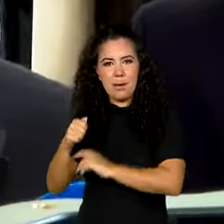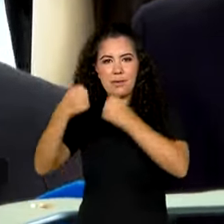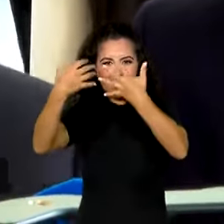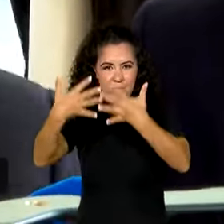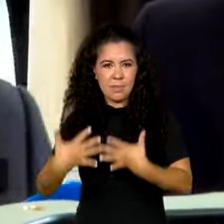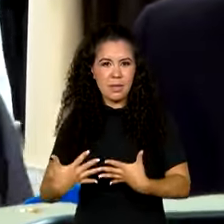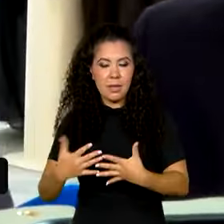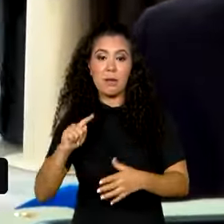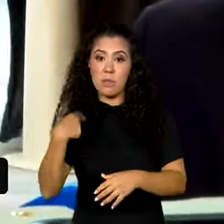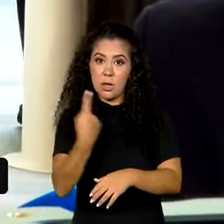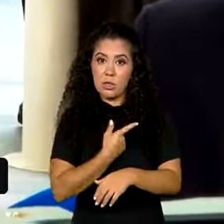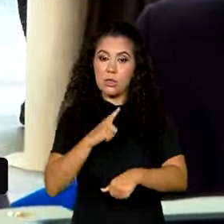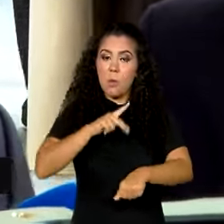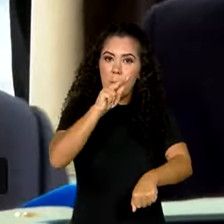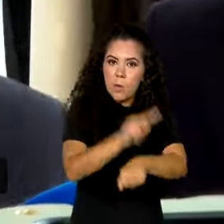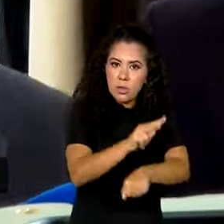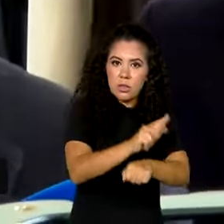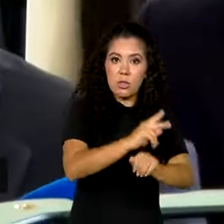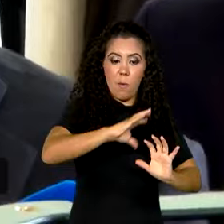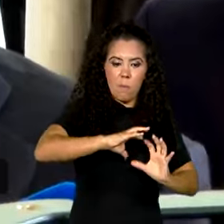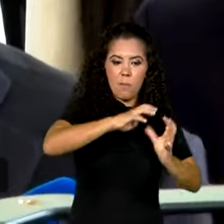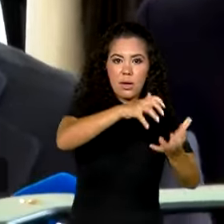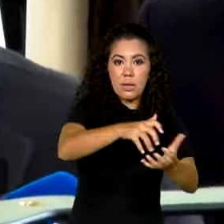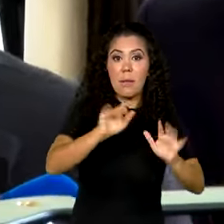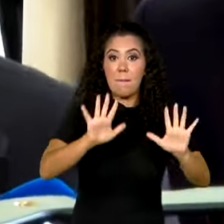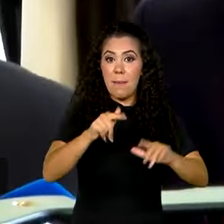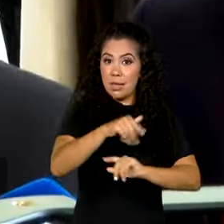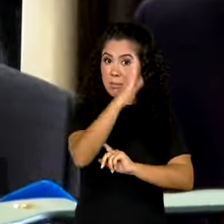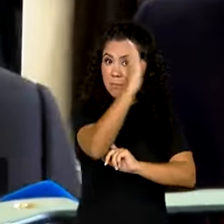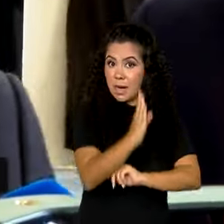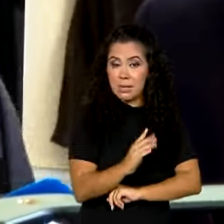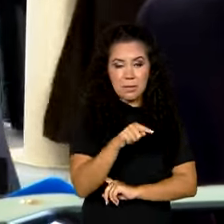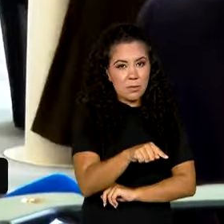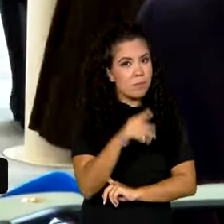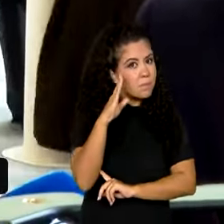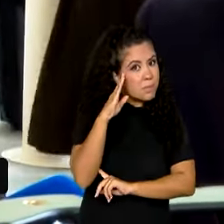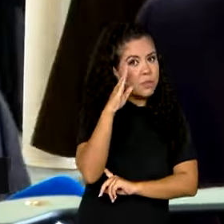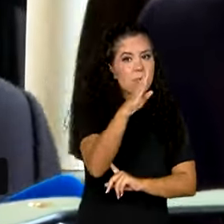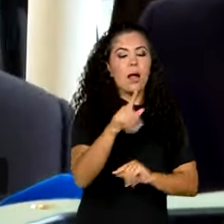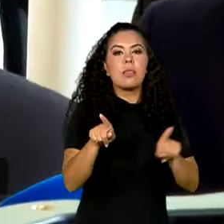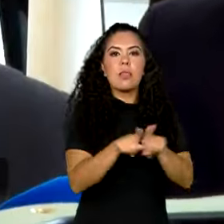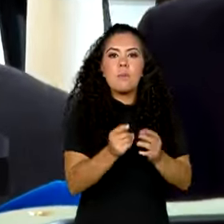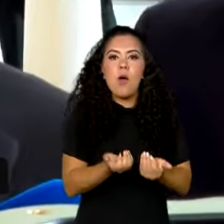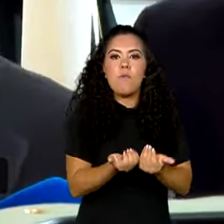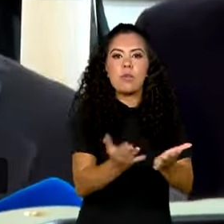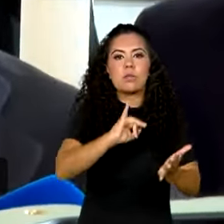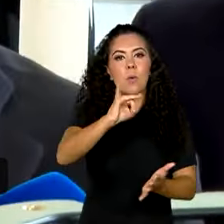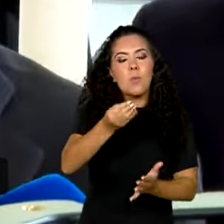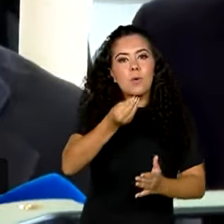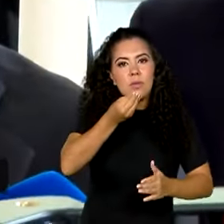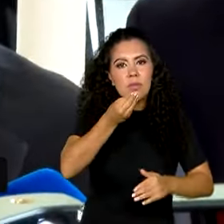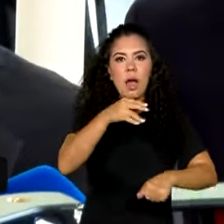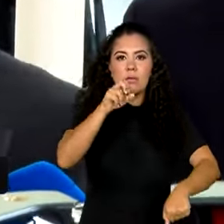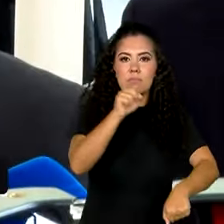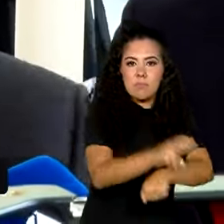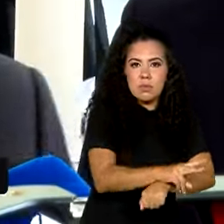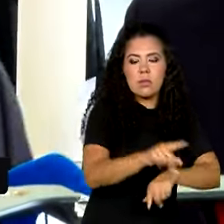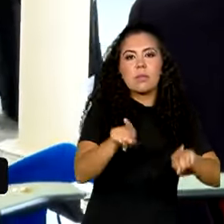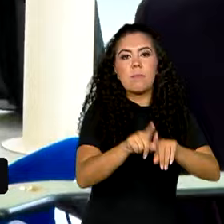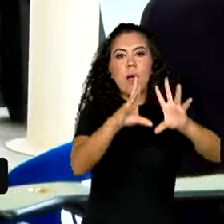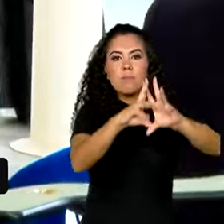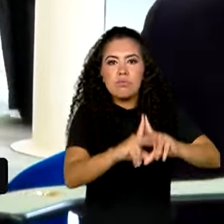possamos proteger o planeta, mas no caso do Brasil especialmente, gerar oportunidades de emprego e renda, combater